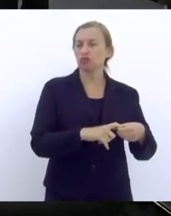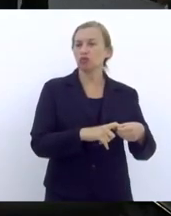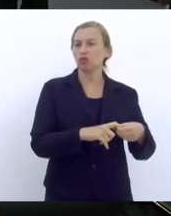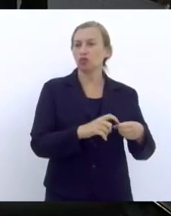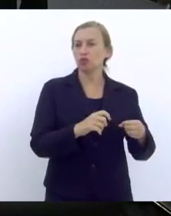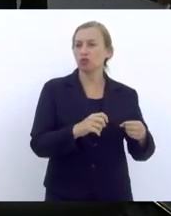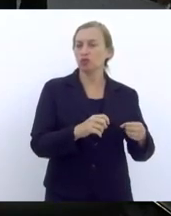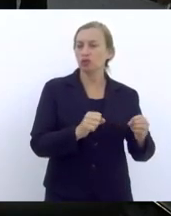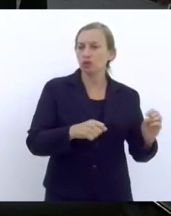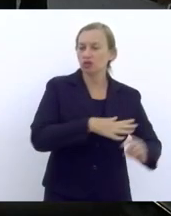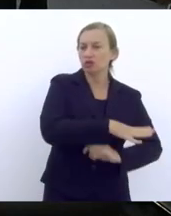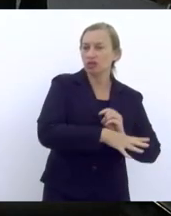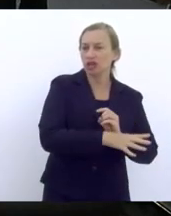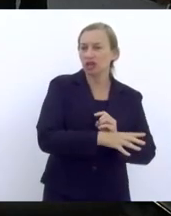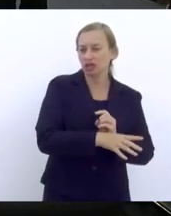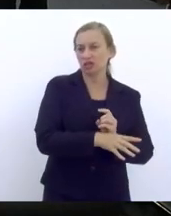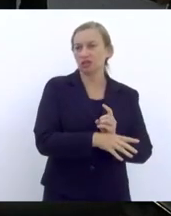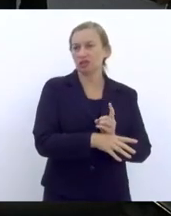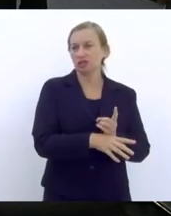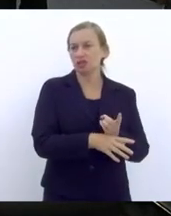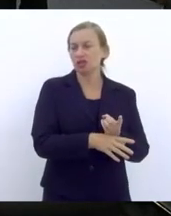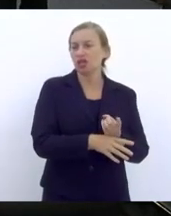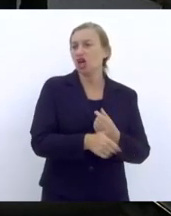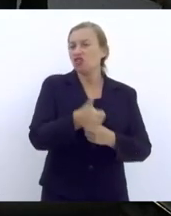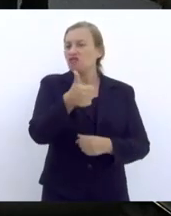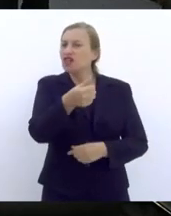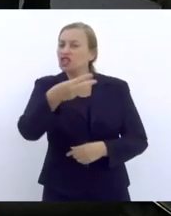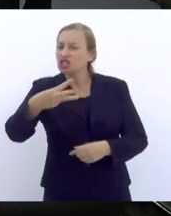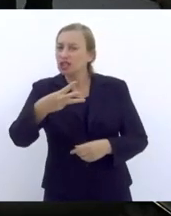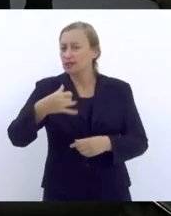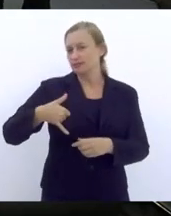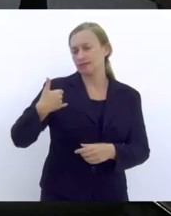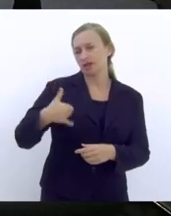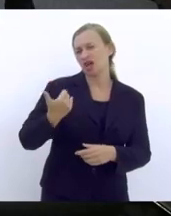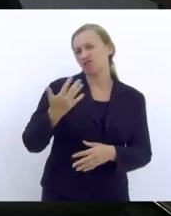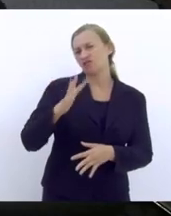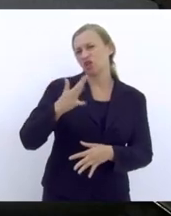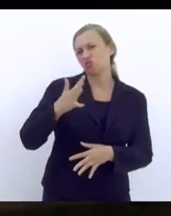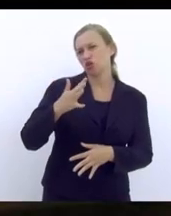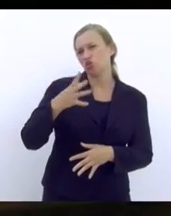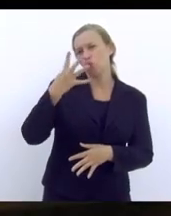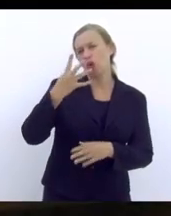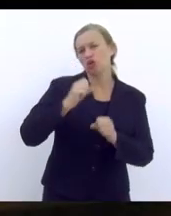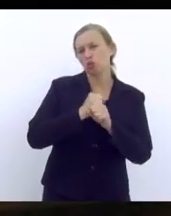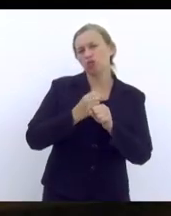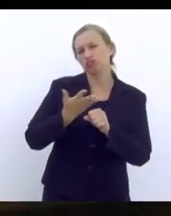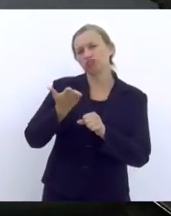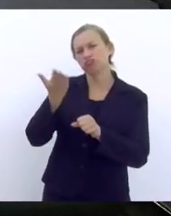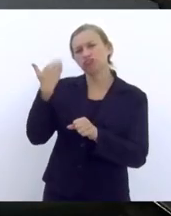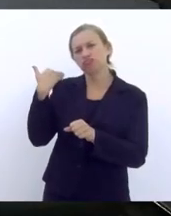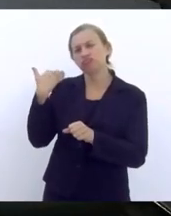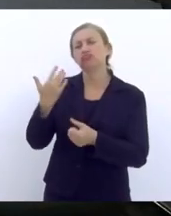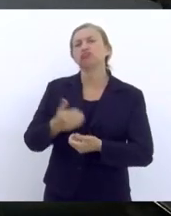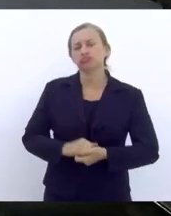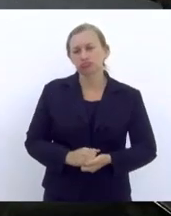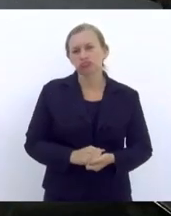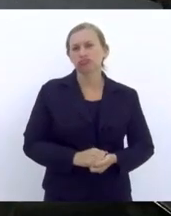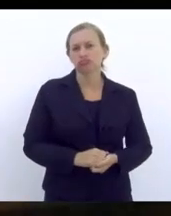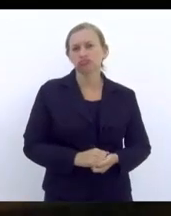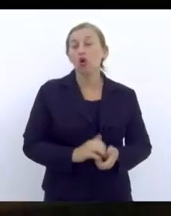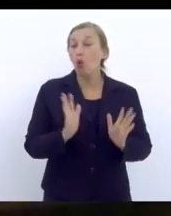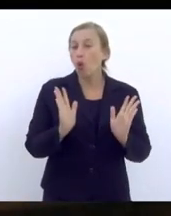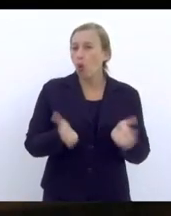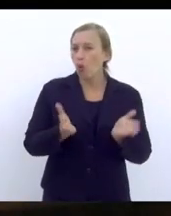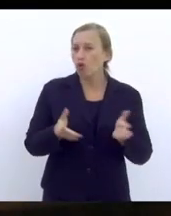ao que você é hoje? Eu encontrei o projeto aos 23 anos, mais ou menos 4 anos atrás. Há 4 anos atrás? Sim, senhor.